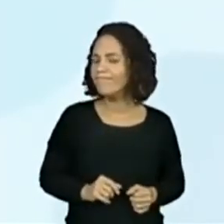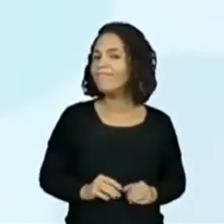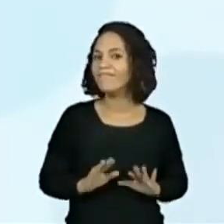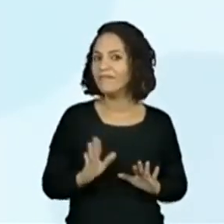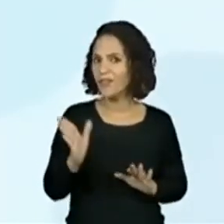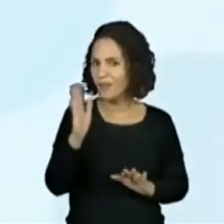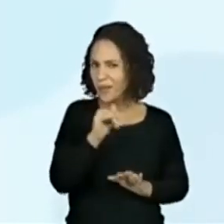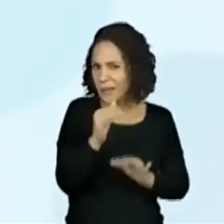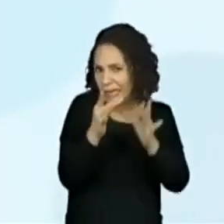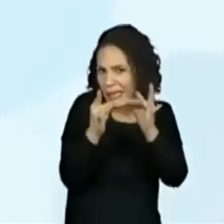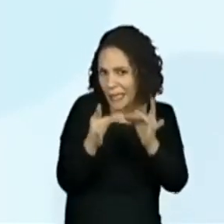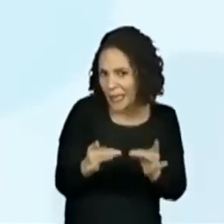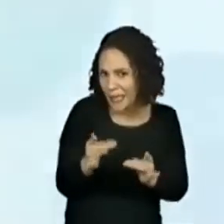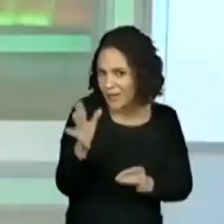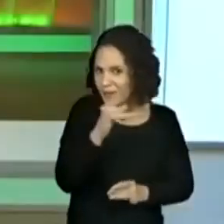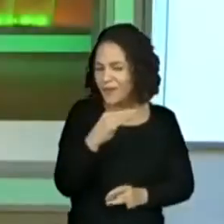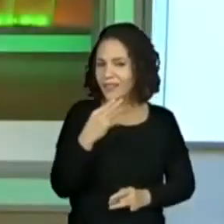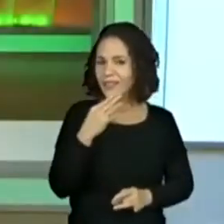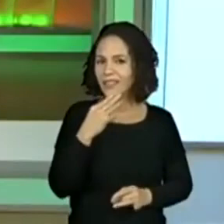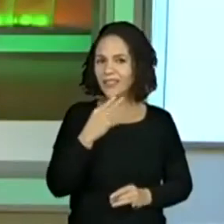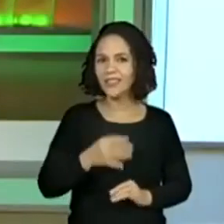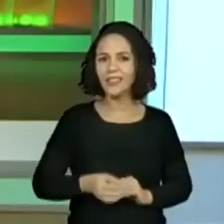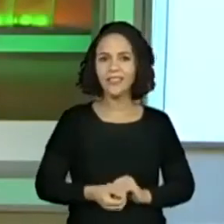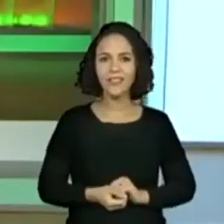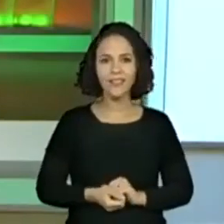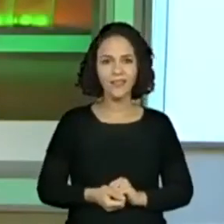Vamos conhecer um pouco mais sobre esse inseto? Vamos ler?